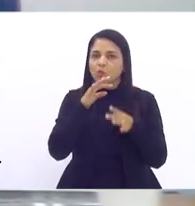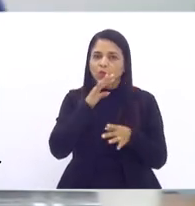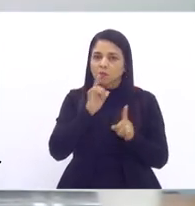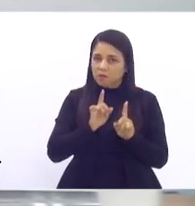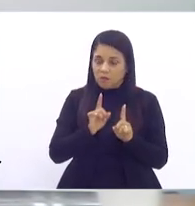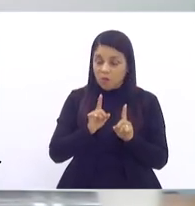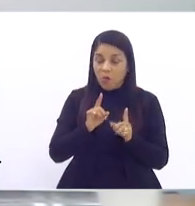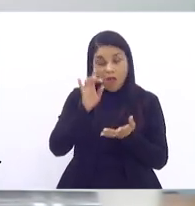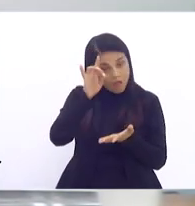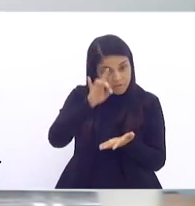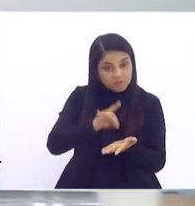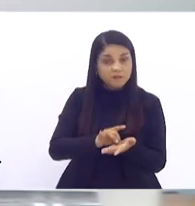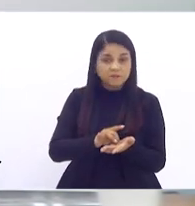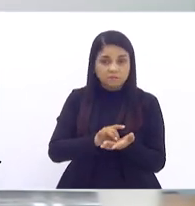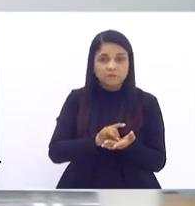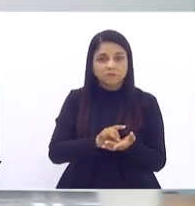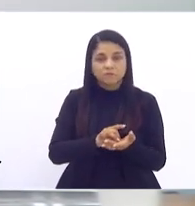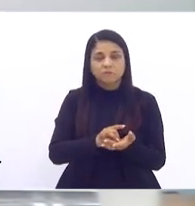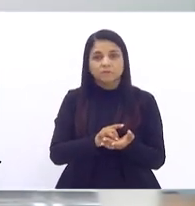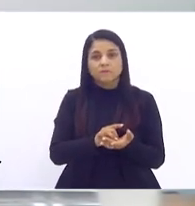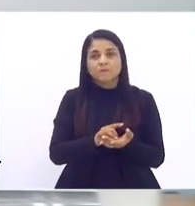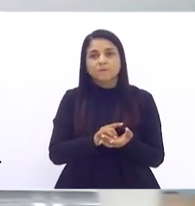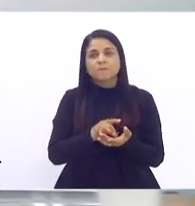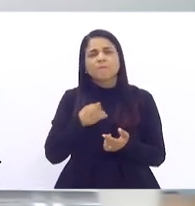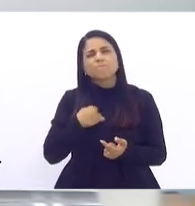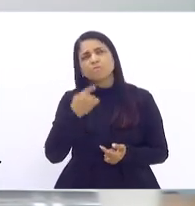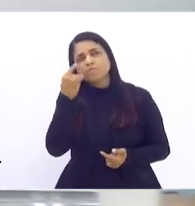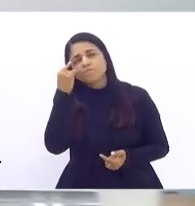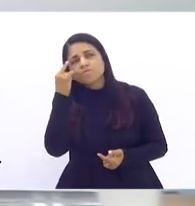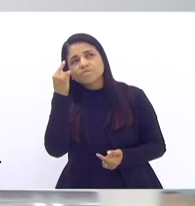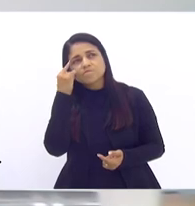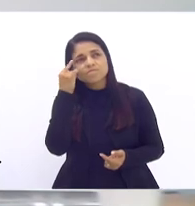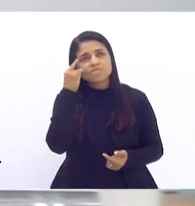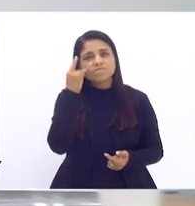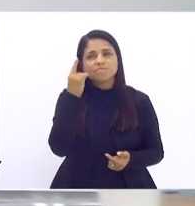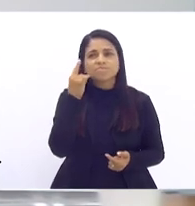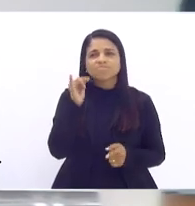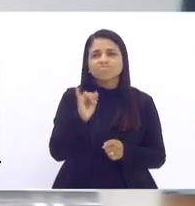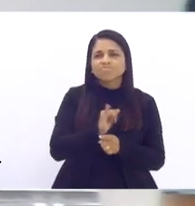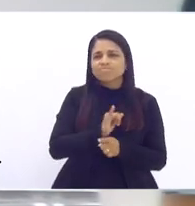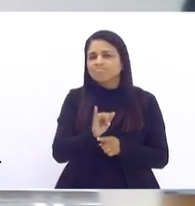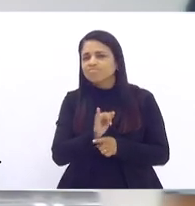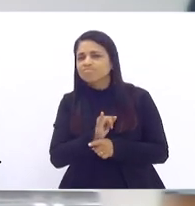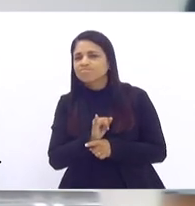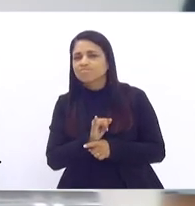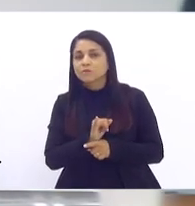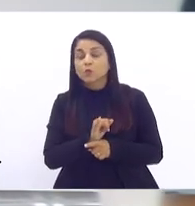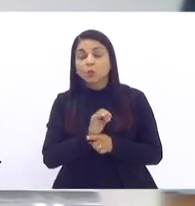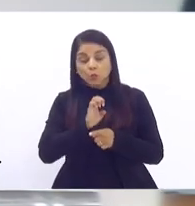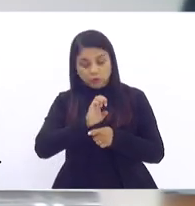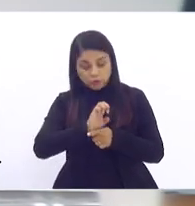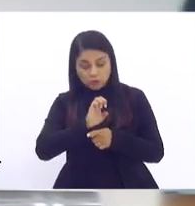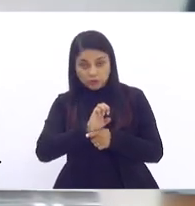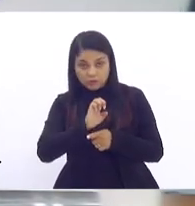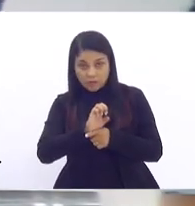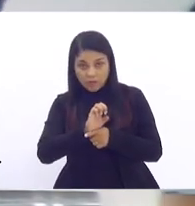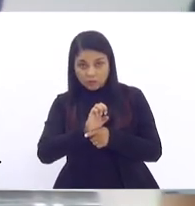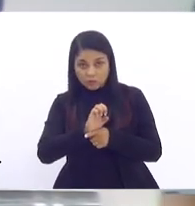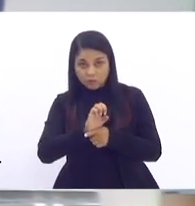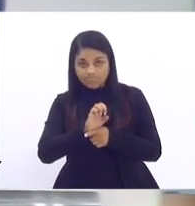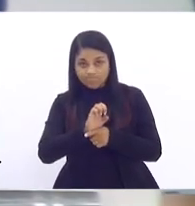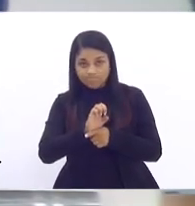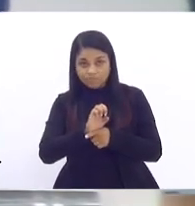é a realidade nós temos que olhar realidade eu fiquei pensando aqui Danilo que quando o estado é uma grande